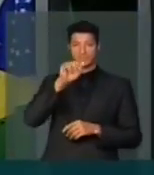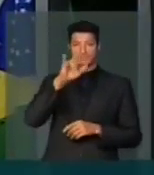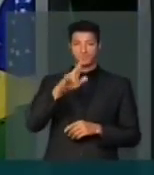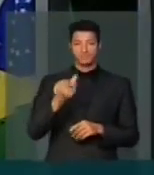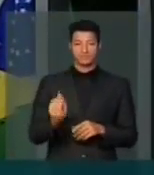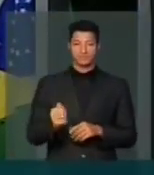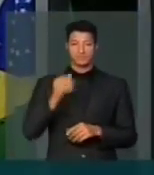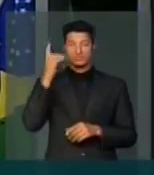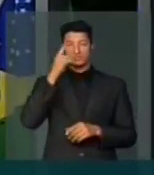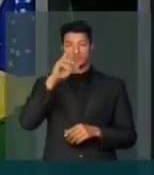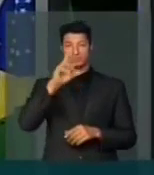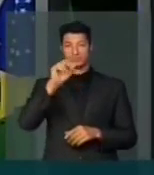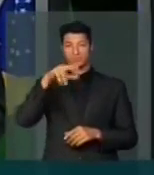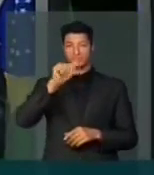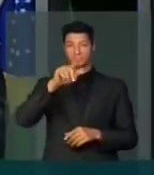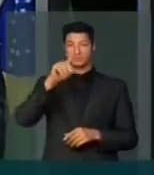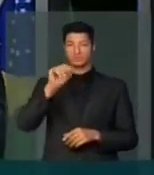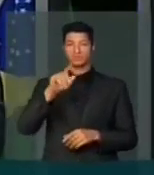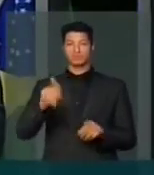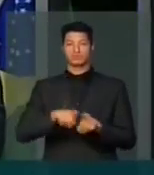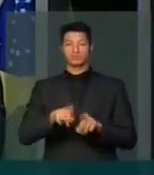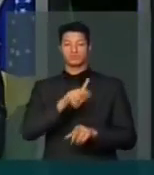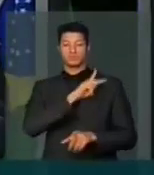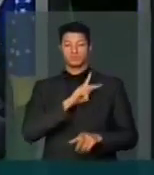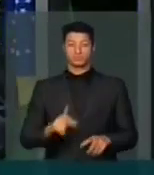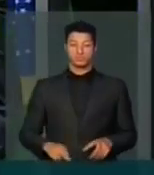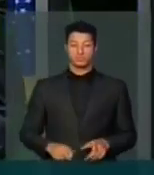Ronaldo de Santa Catarina e o nosso presidente.